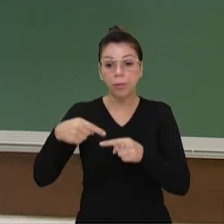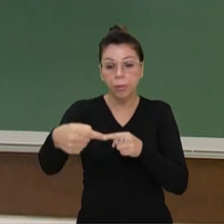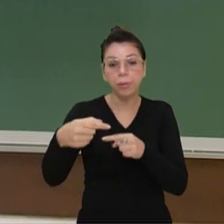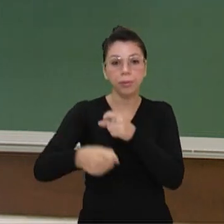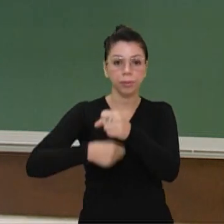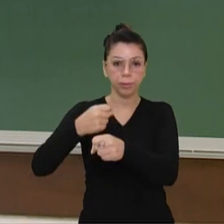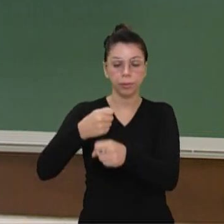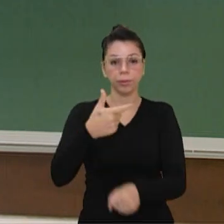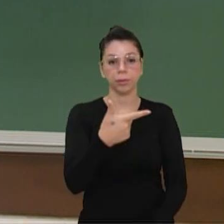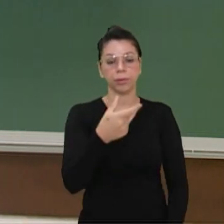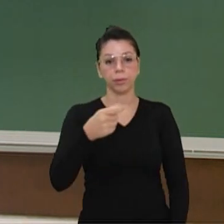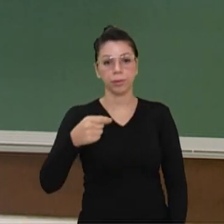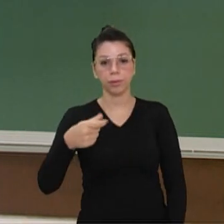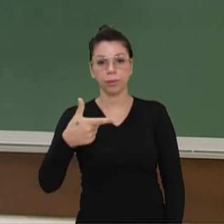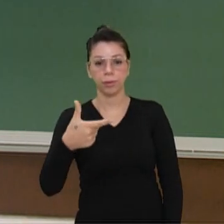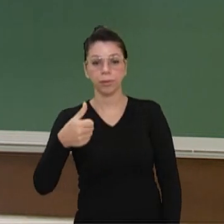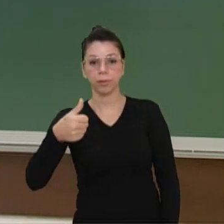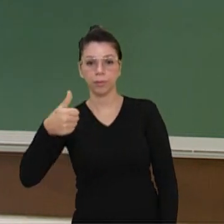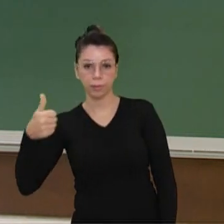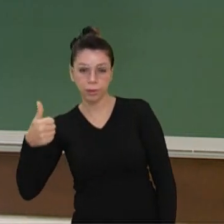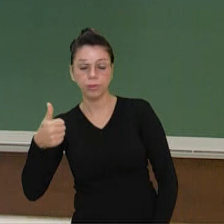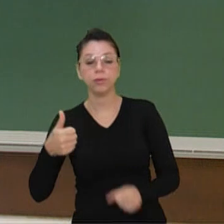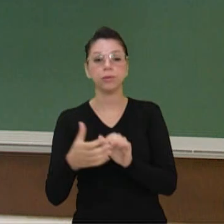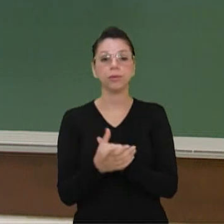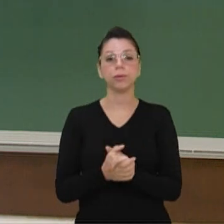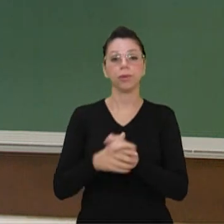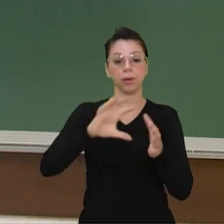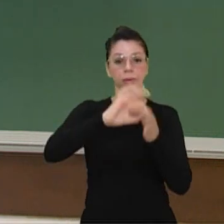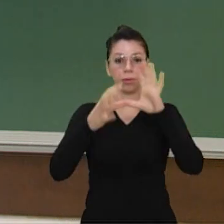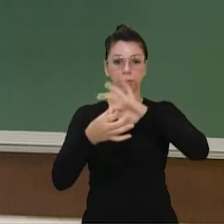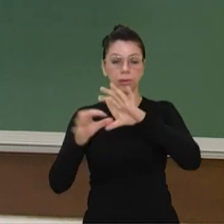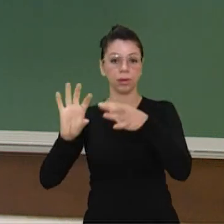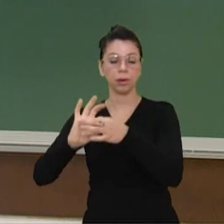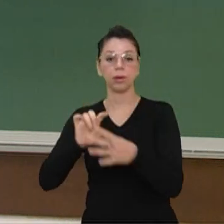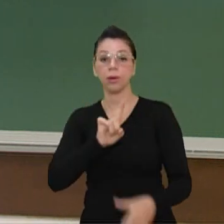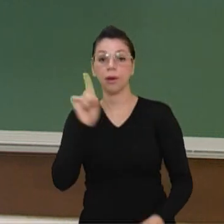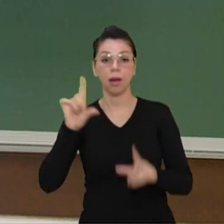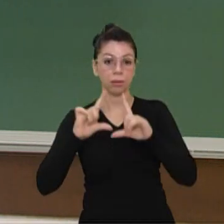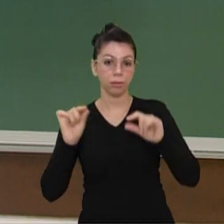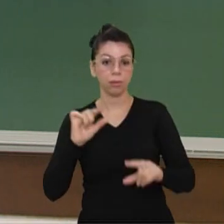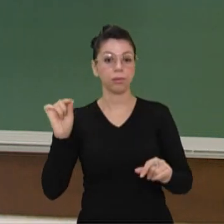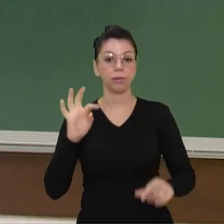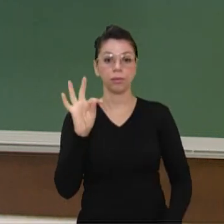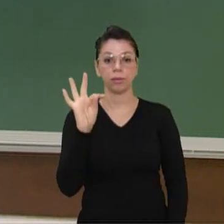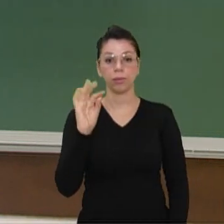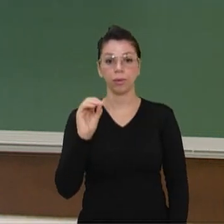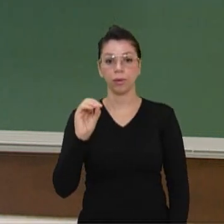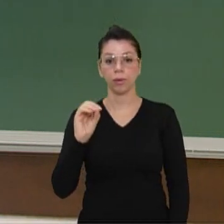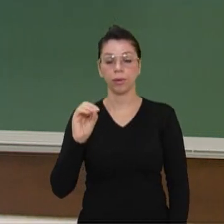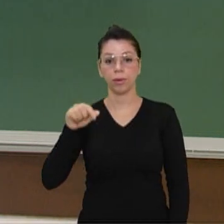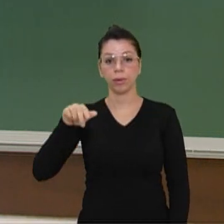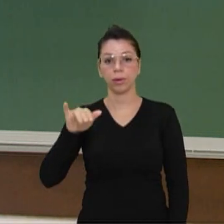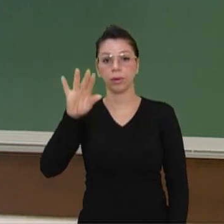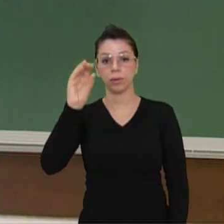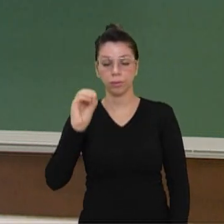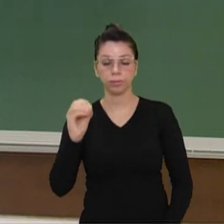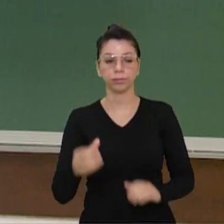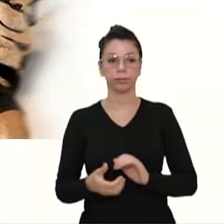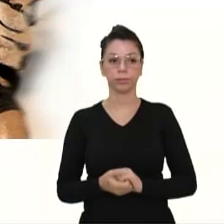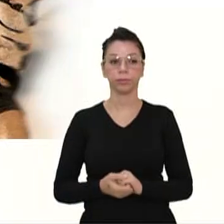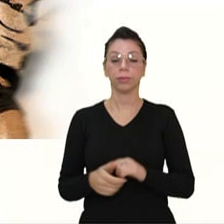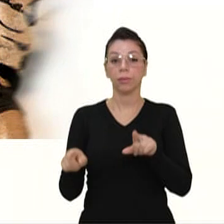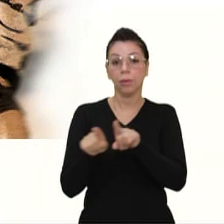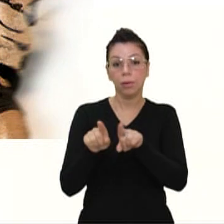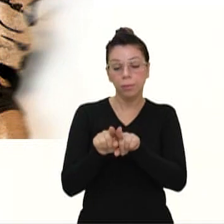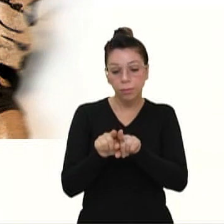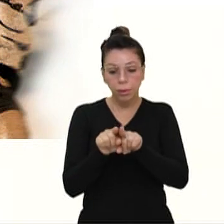nas Olimpíadas de Tóquio. Vimos também quais são as partes que compõem o